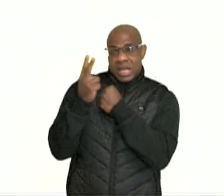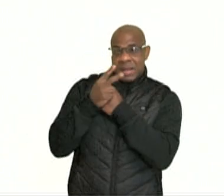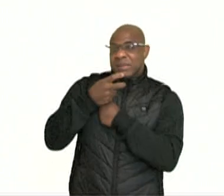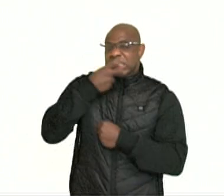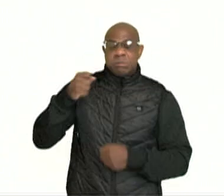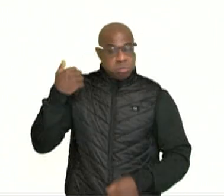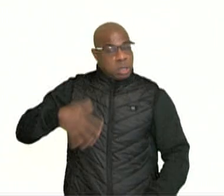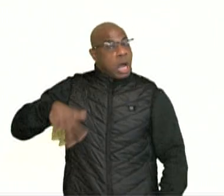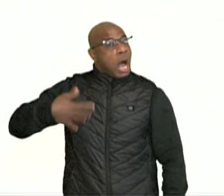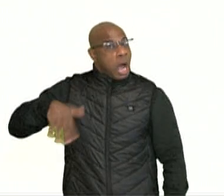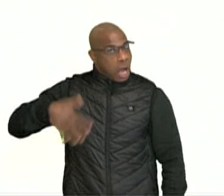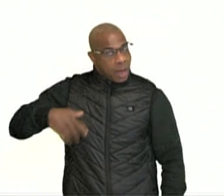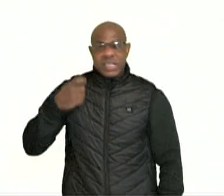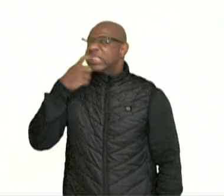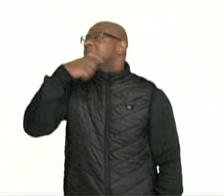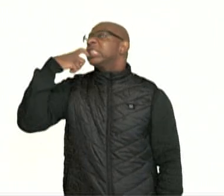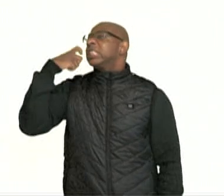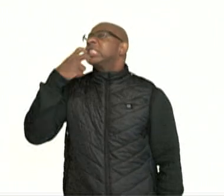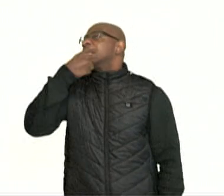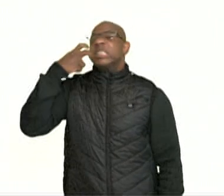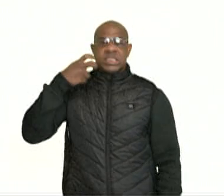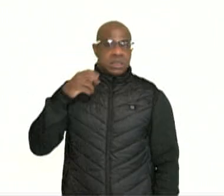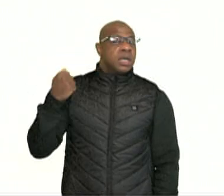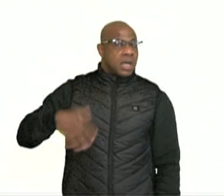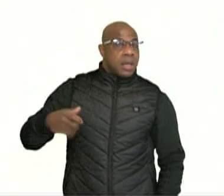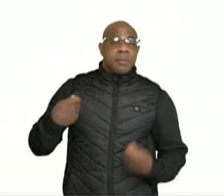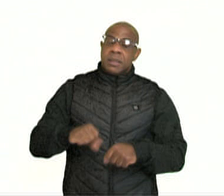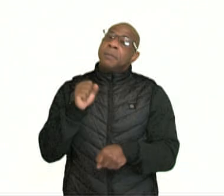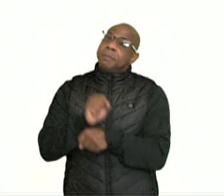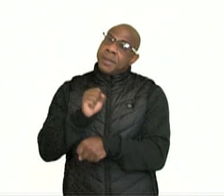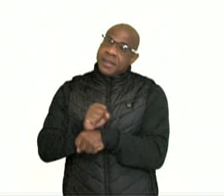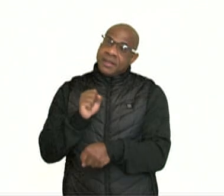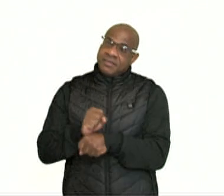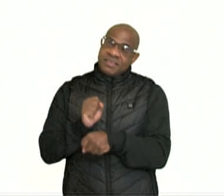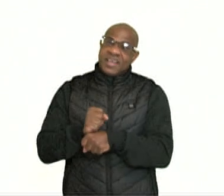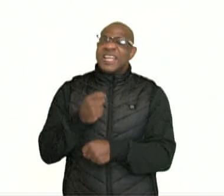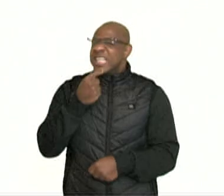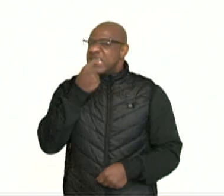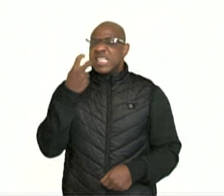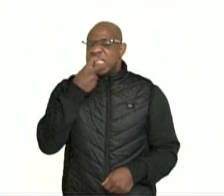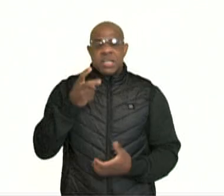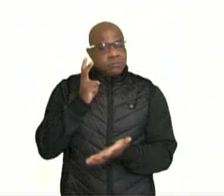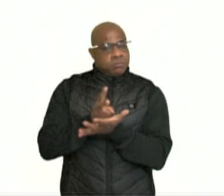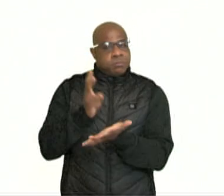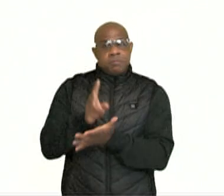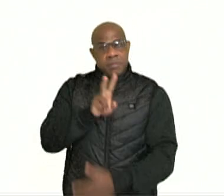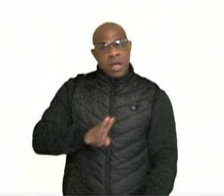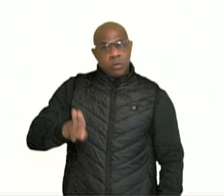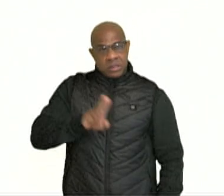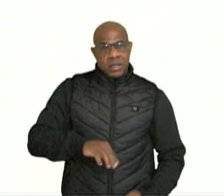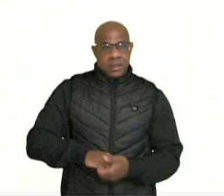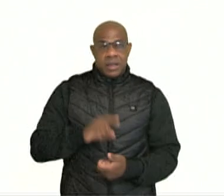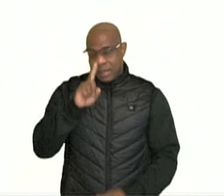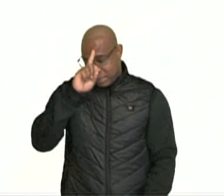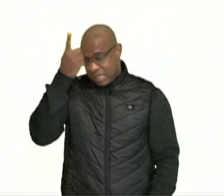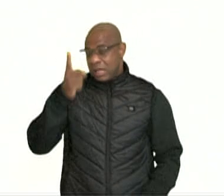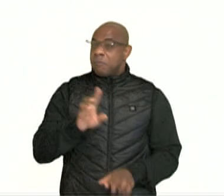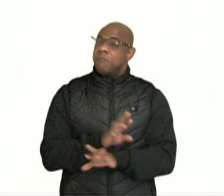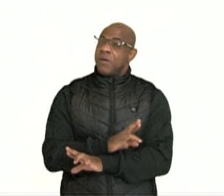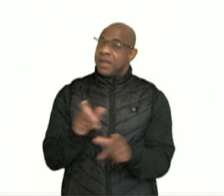mais caro e acreditava-se que era preciso esperar os dentes permanentes para usá-los. Essa ideia mudou.